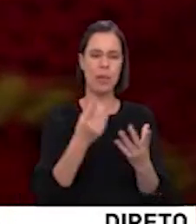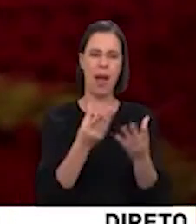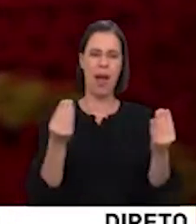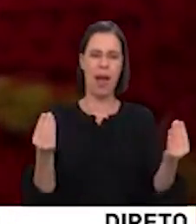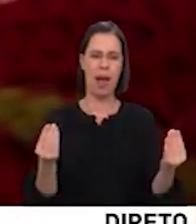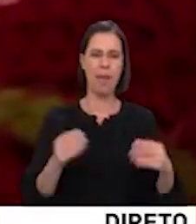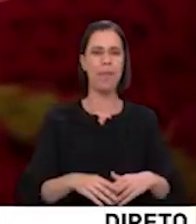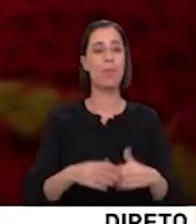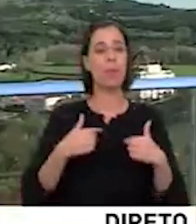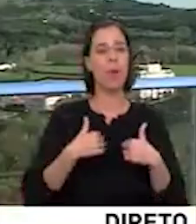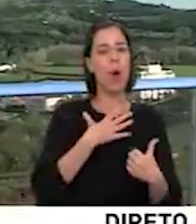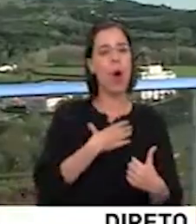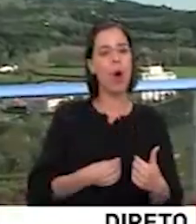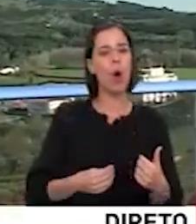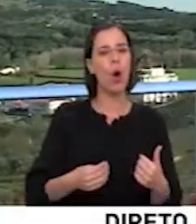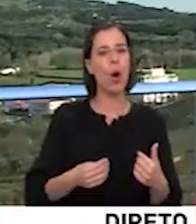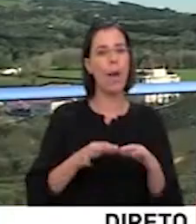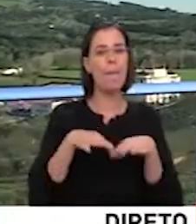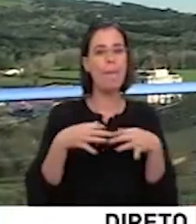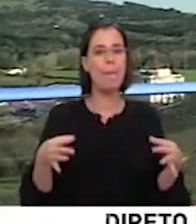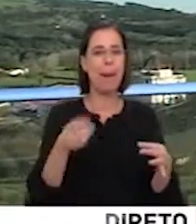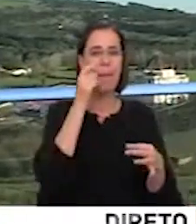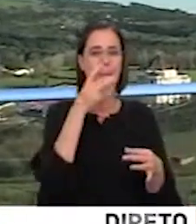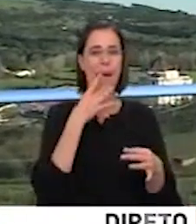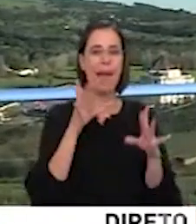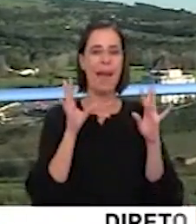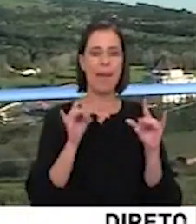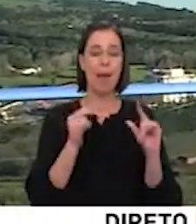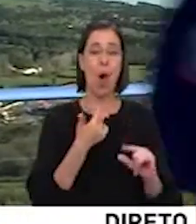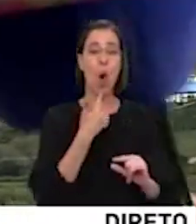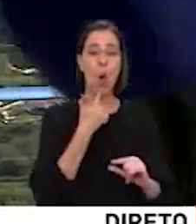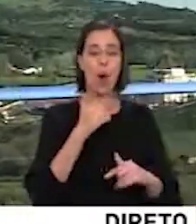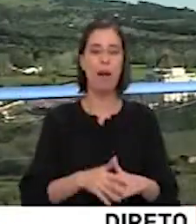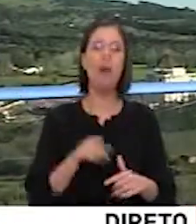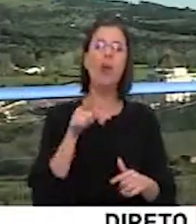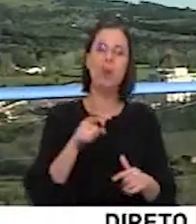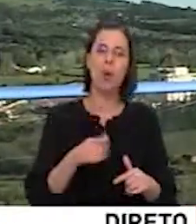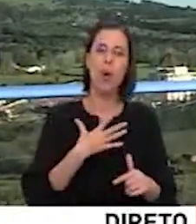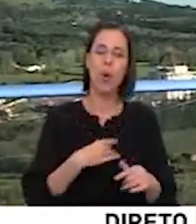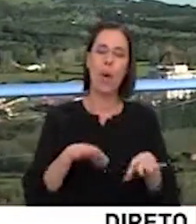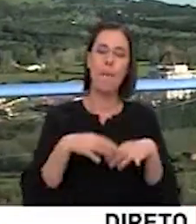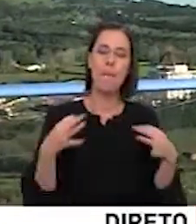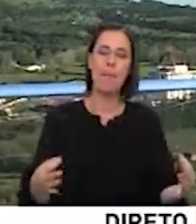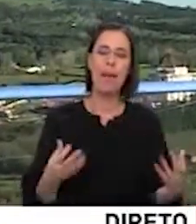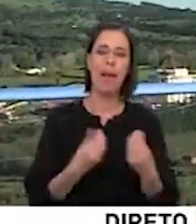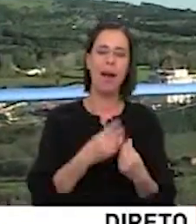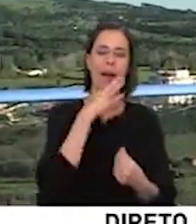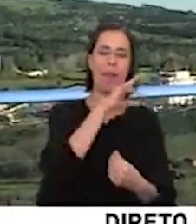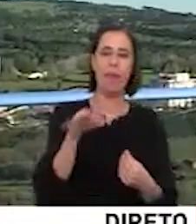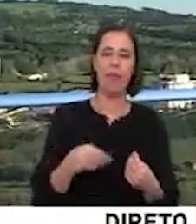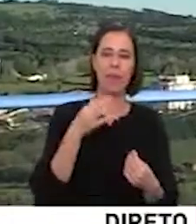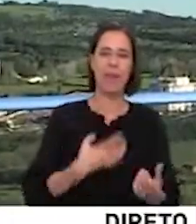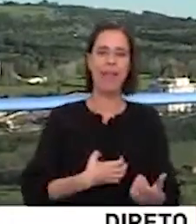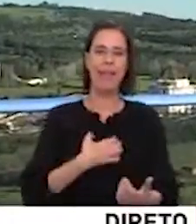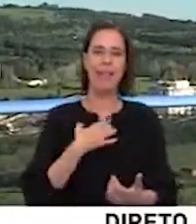muitos. Eu gosto de receber prendas do Pai Natal e brincar bastante. E tu? Eu gosto de prendas, estar com a família, sentir